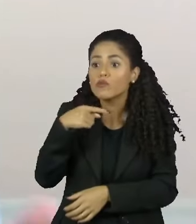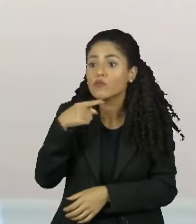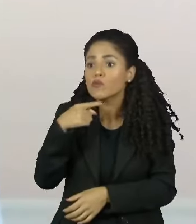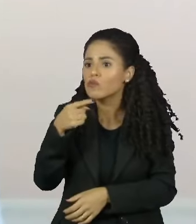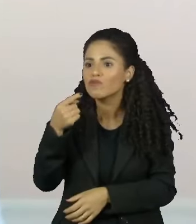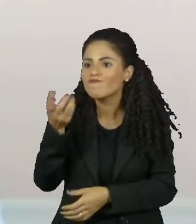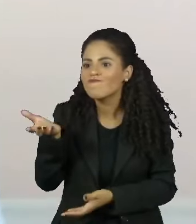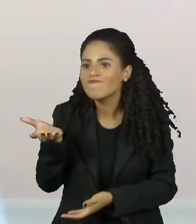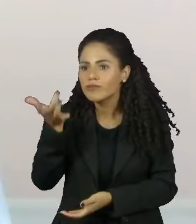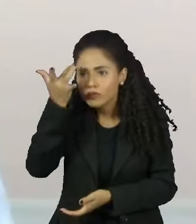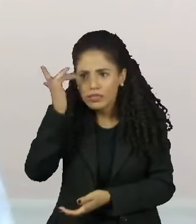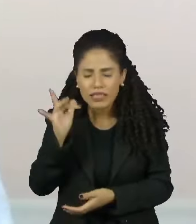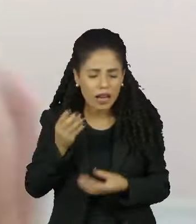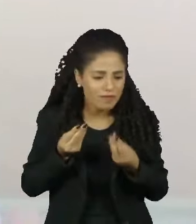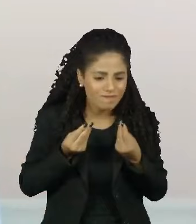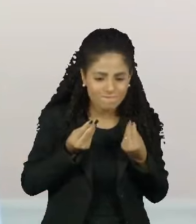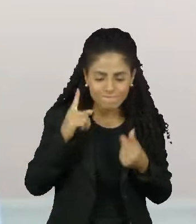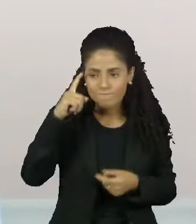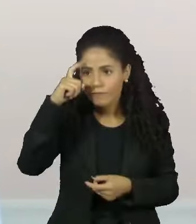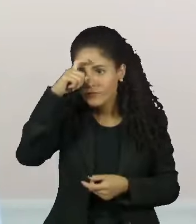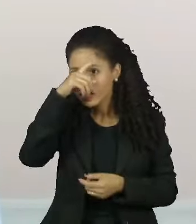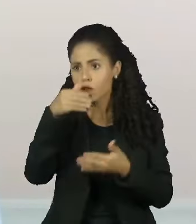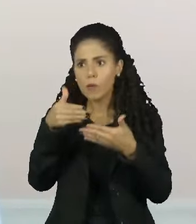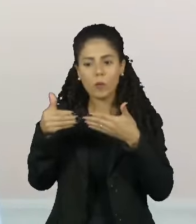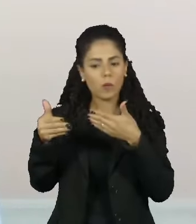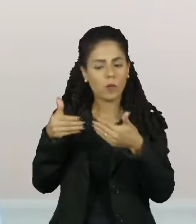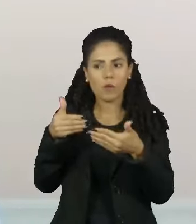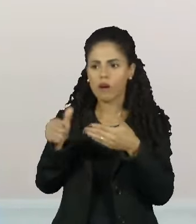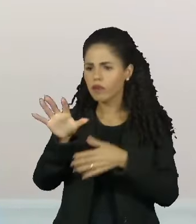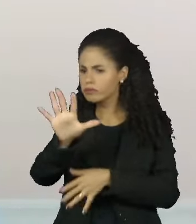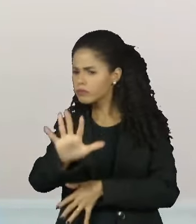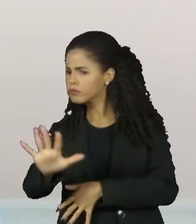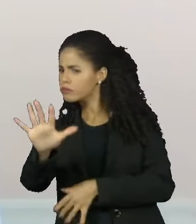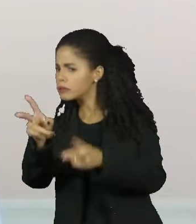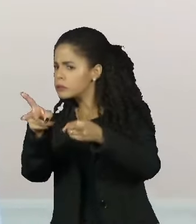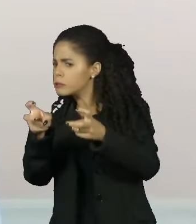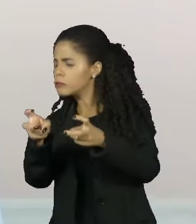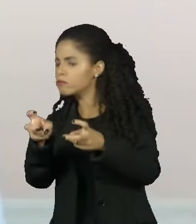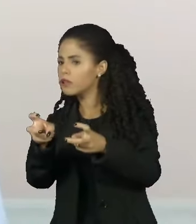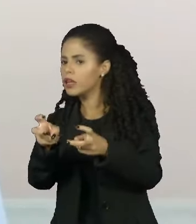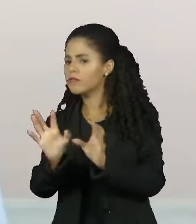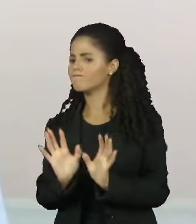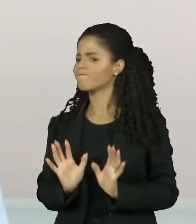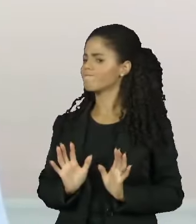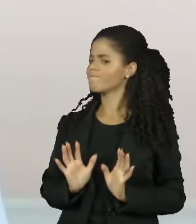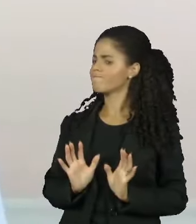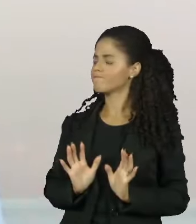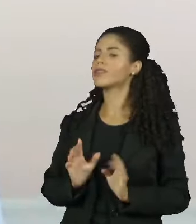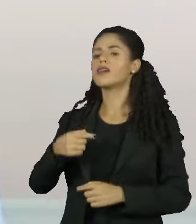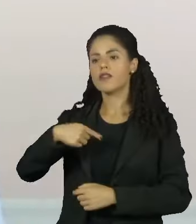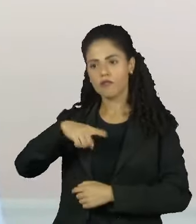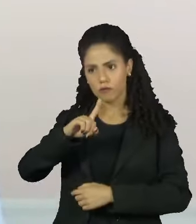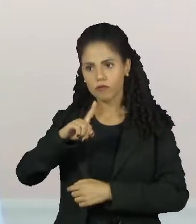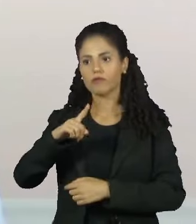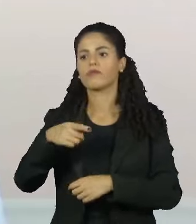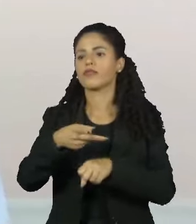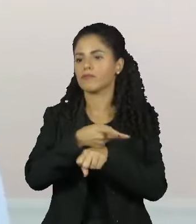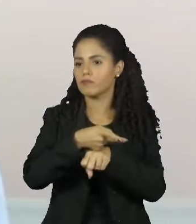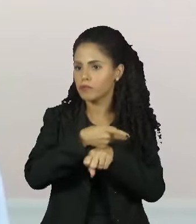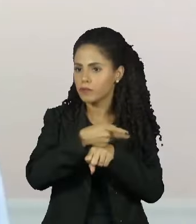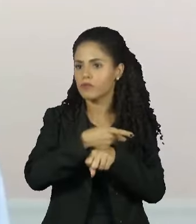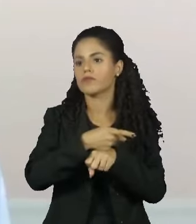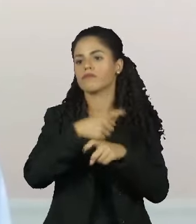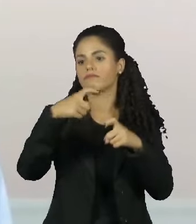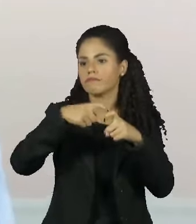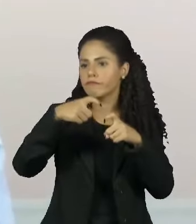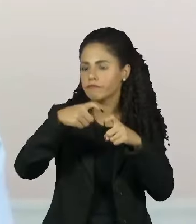adequadamente. Ou seja, qualquer sintoma, sinal anormal, a pessoa deve prestar